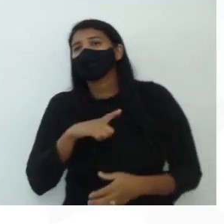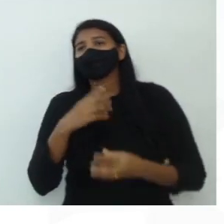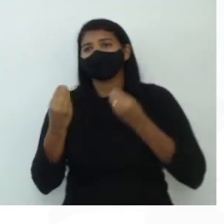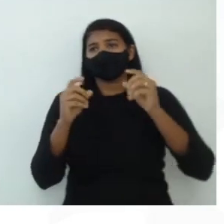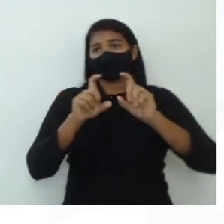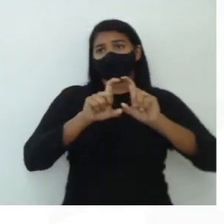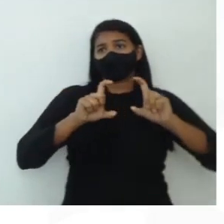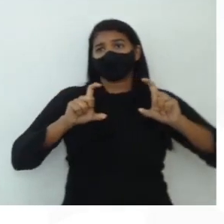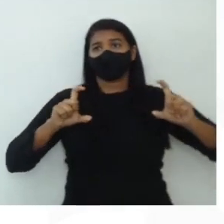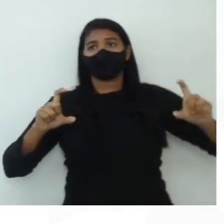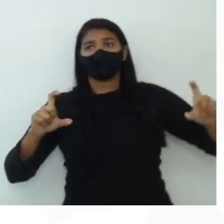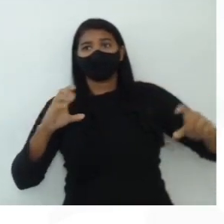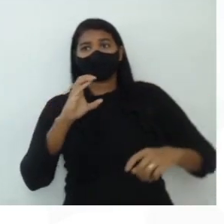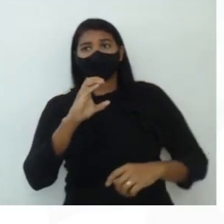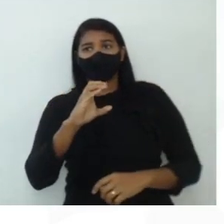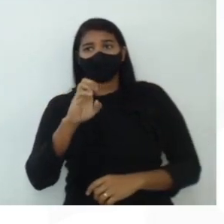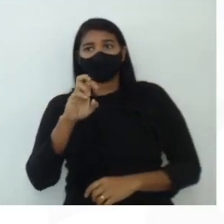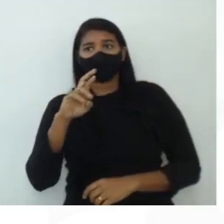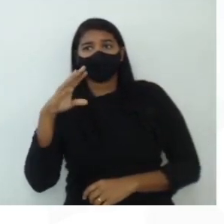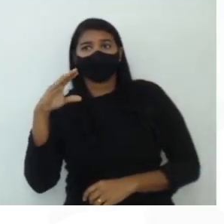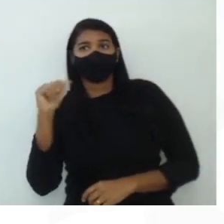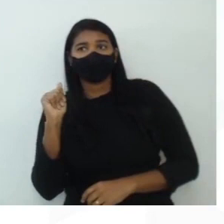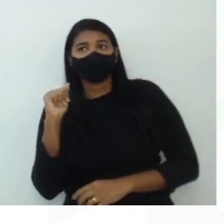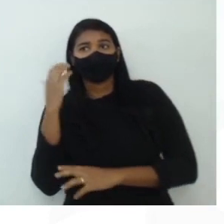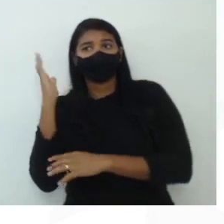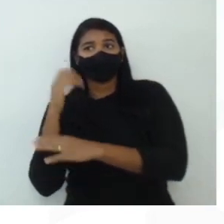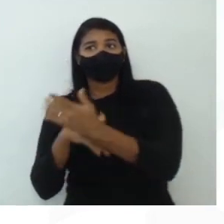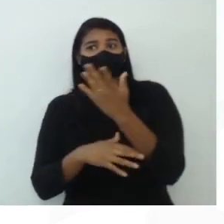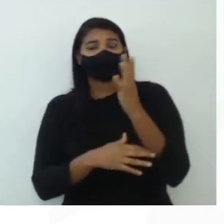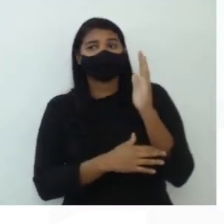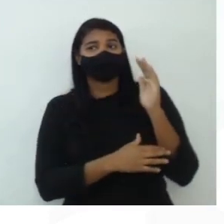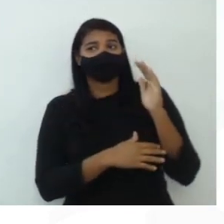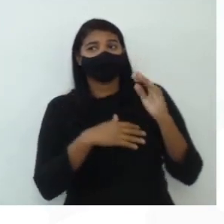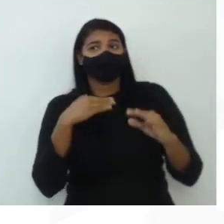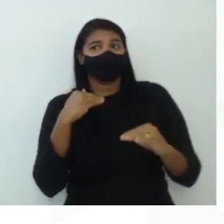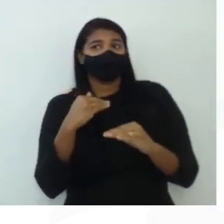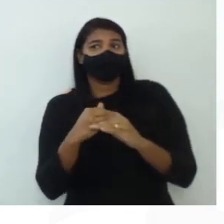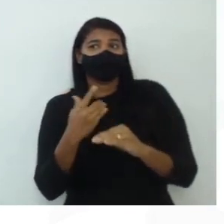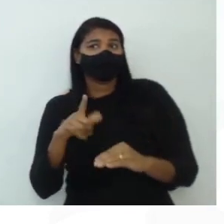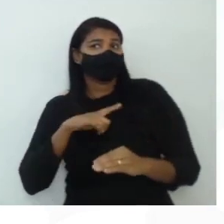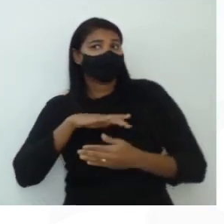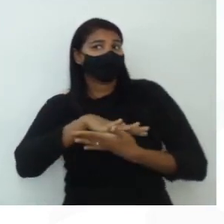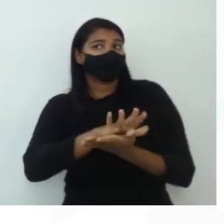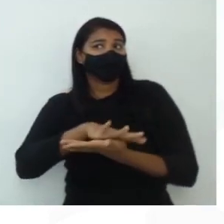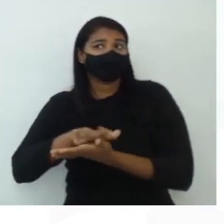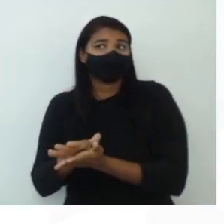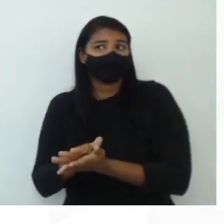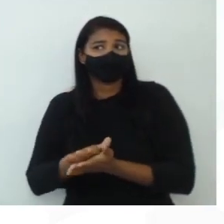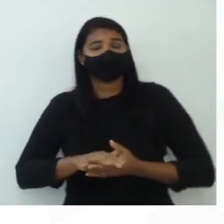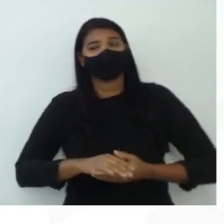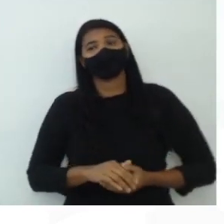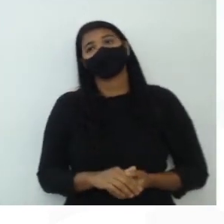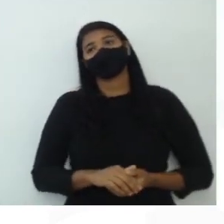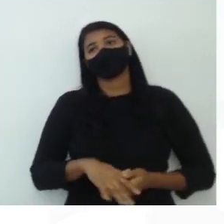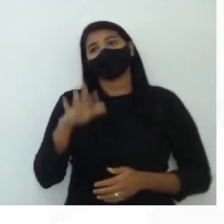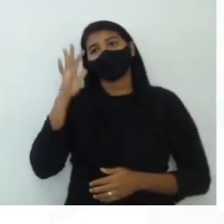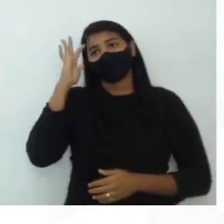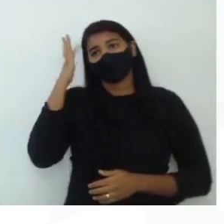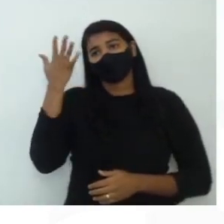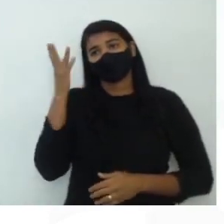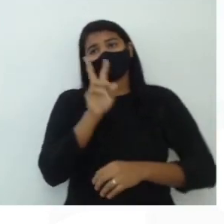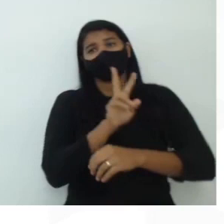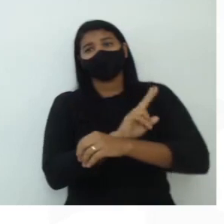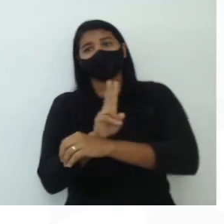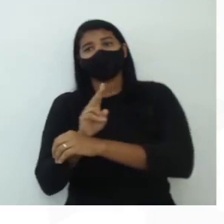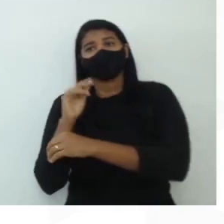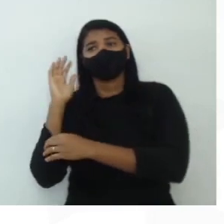uma floresta, né, professor? E esperar que por conta disso não haja desmatamento. Se a decisão de proteger a floresta não